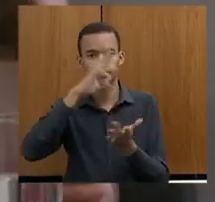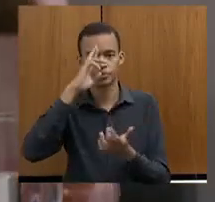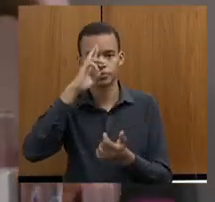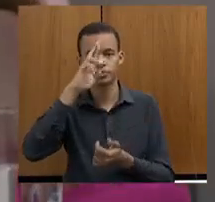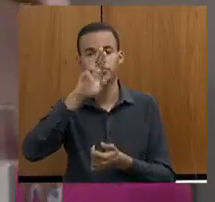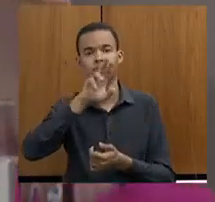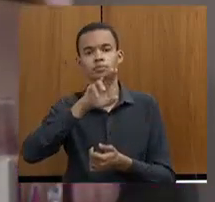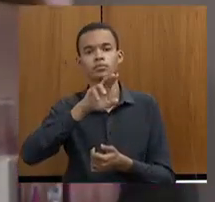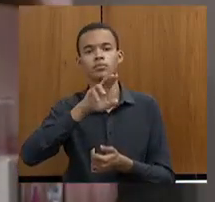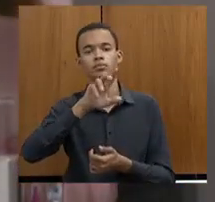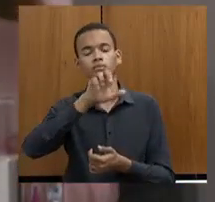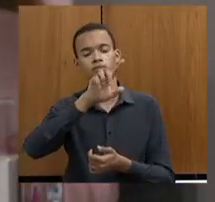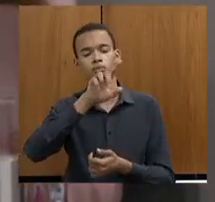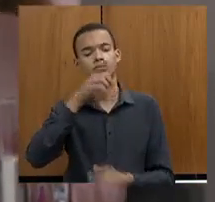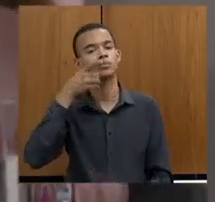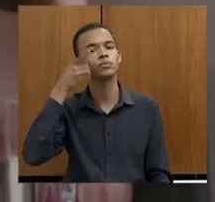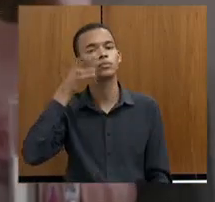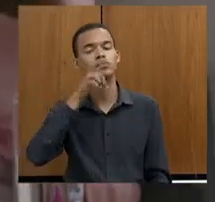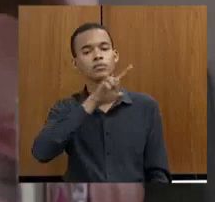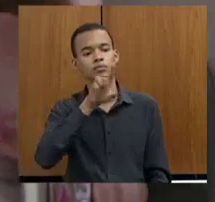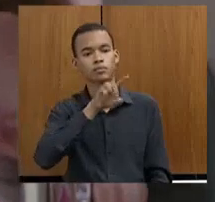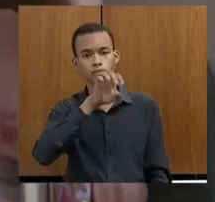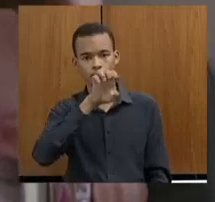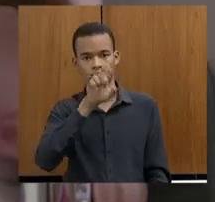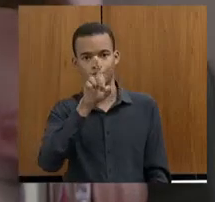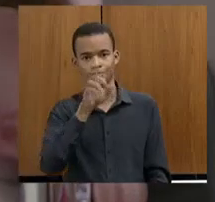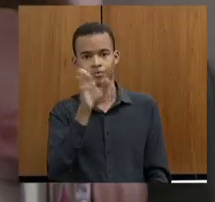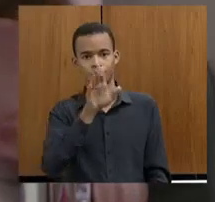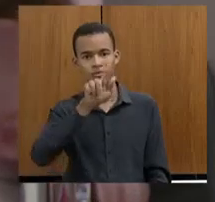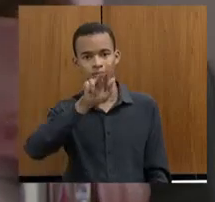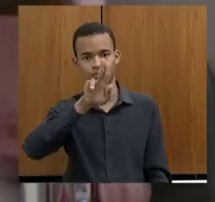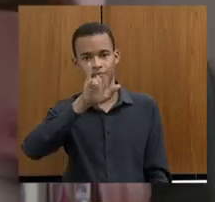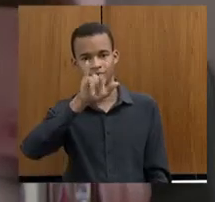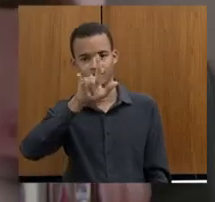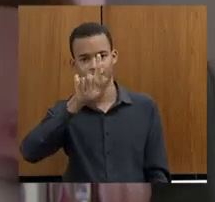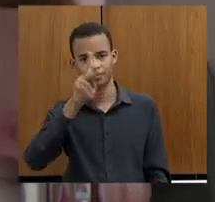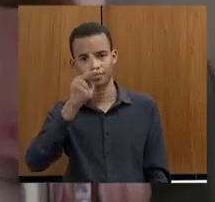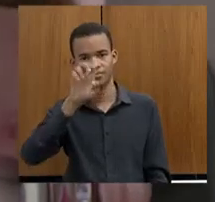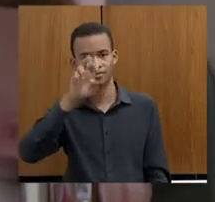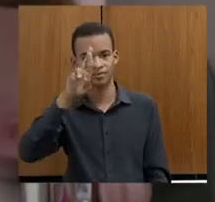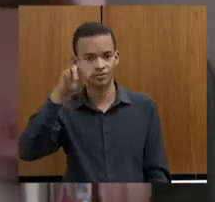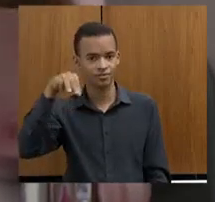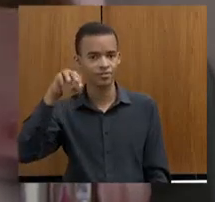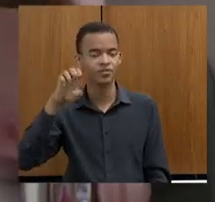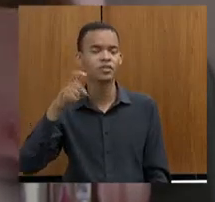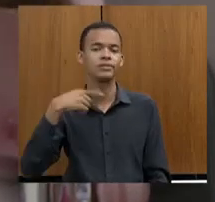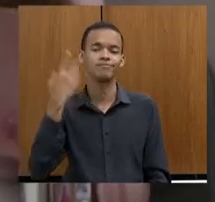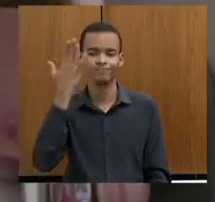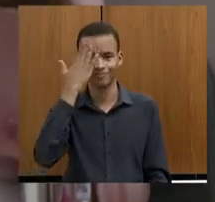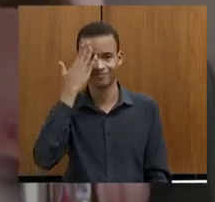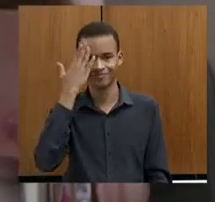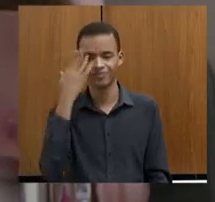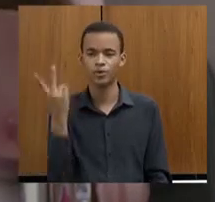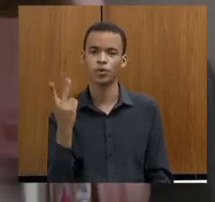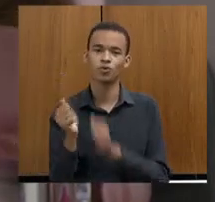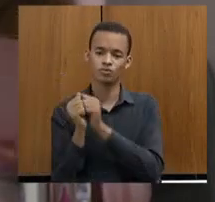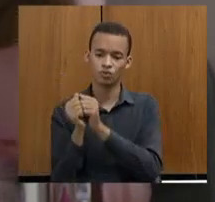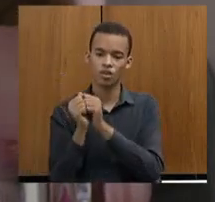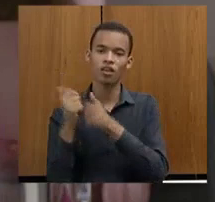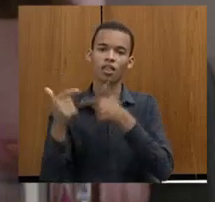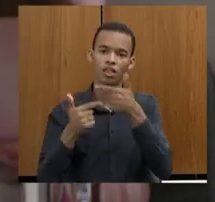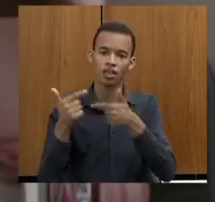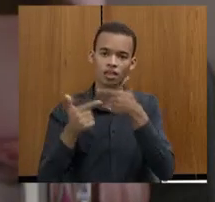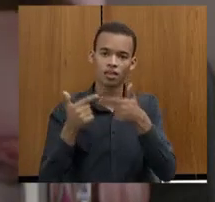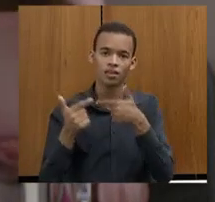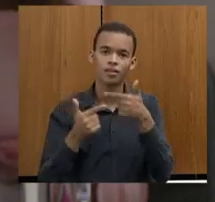Guilherme tempos difíceis que passamos juntos né Deputado de Muita batalha de muita luta mas sempre com muita